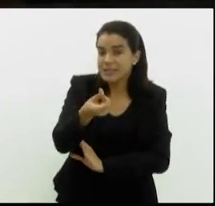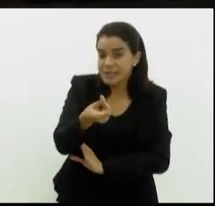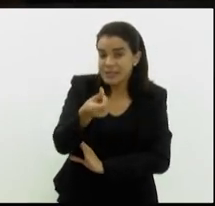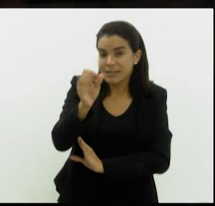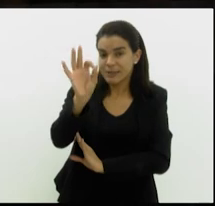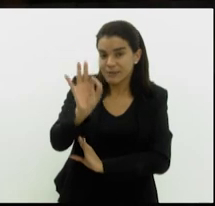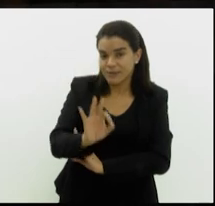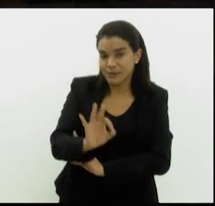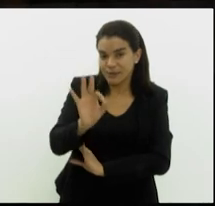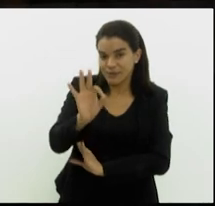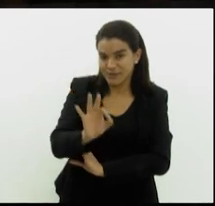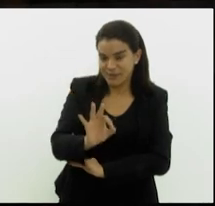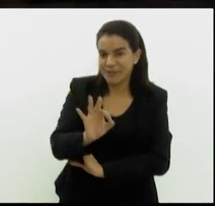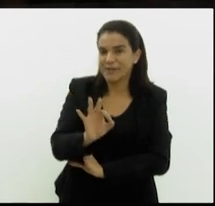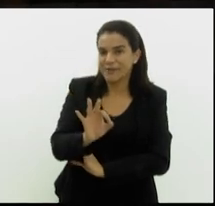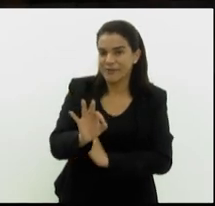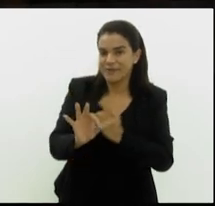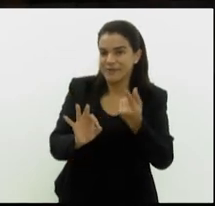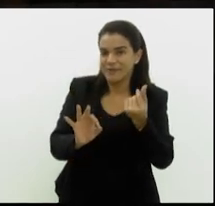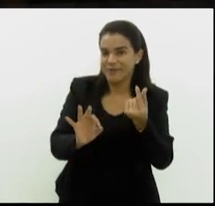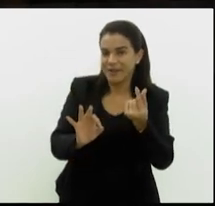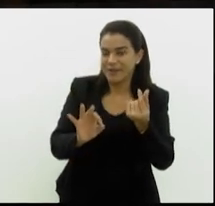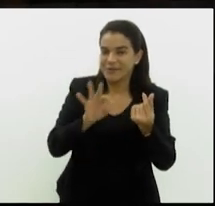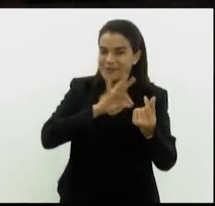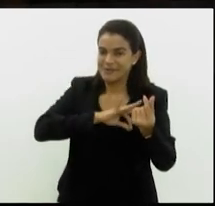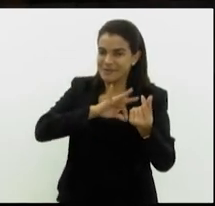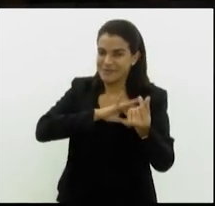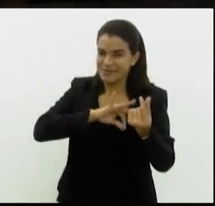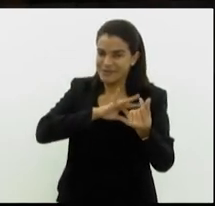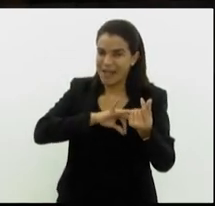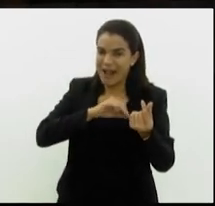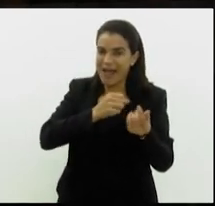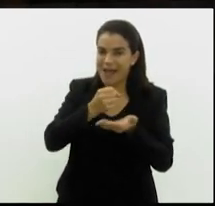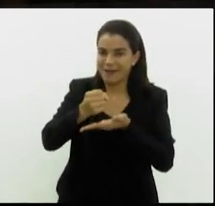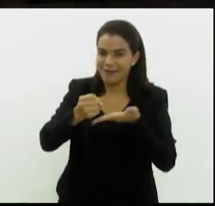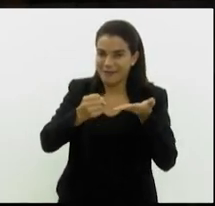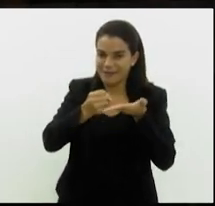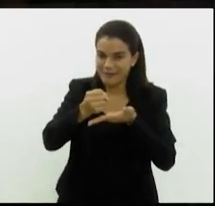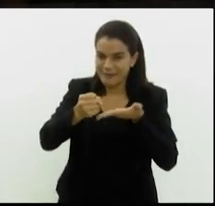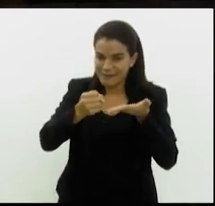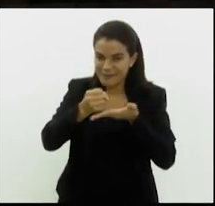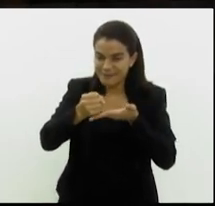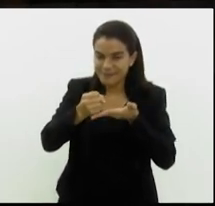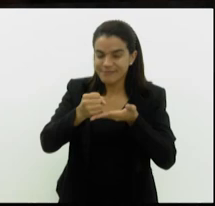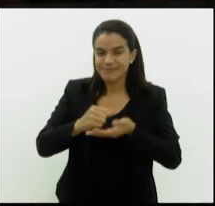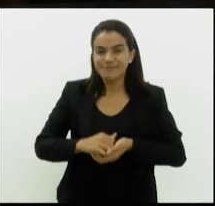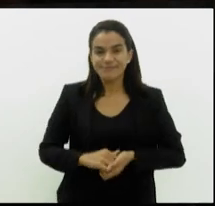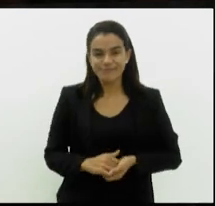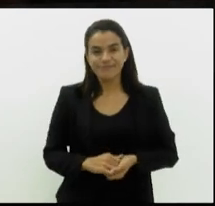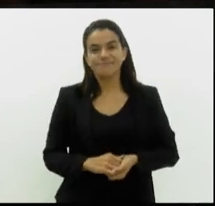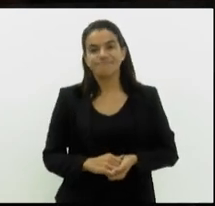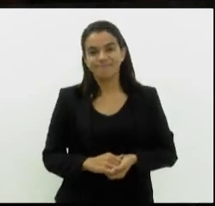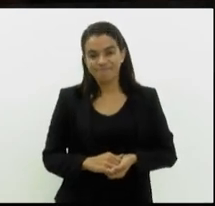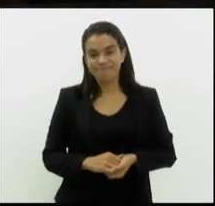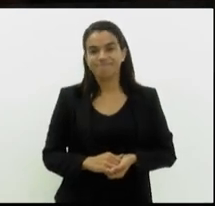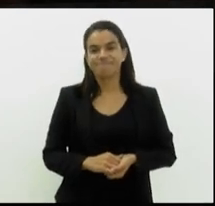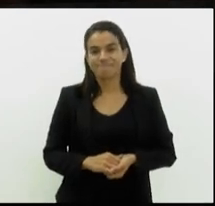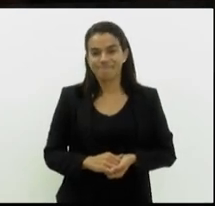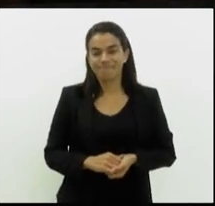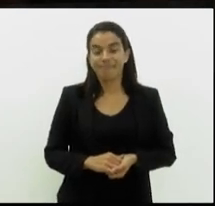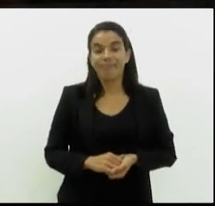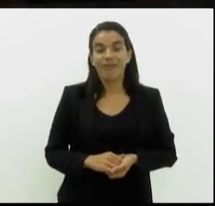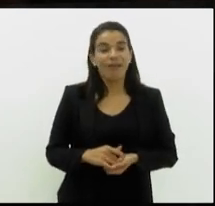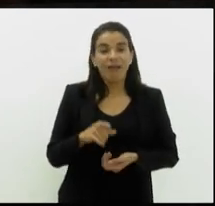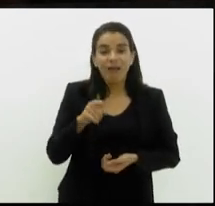6% do valor do salário mínimo. Essa foi uma tese que o Brasil